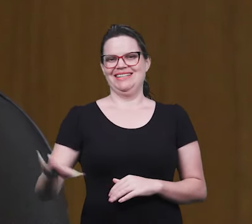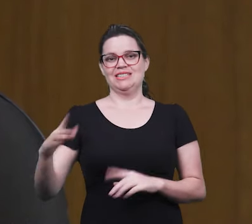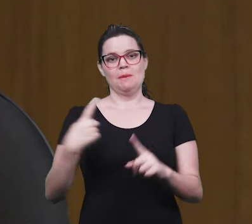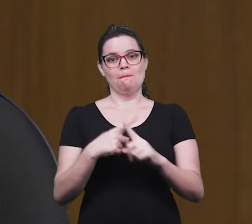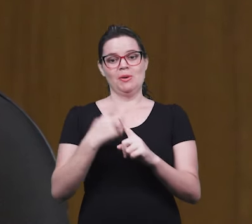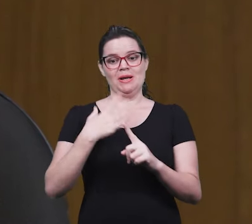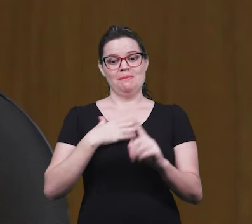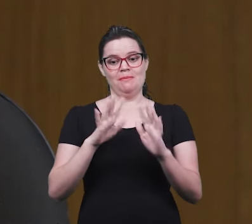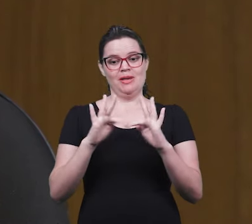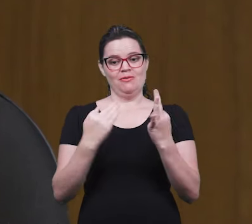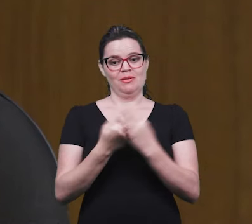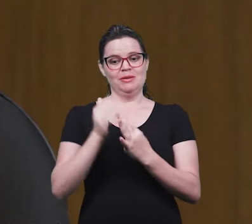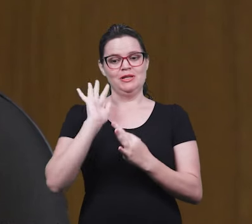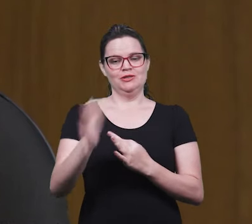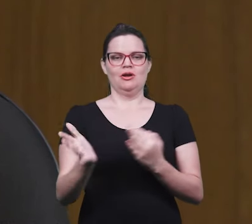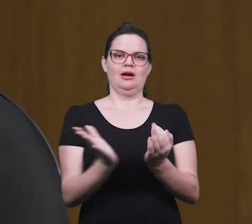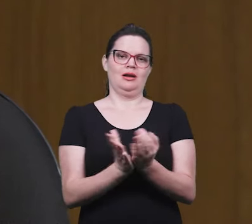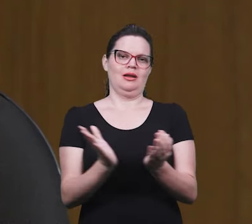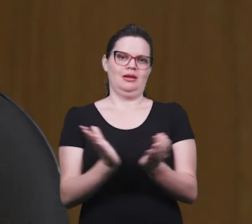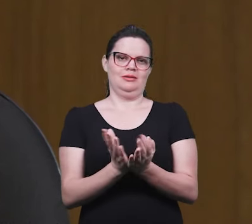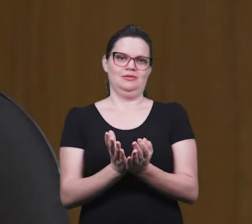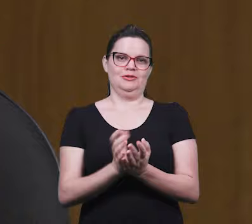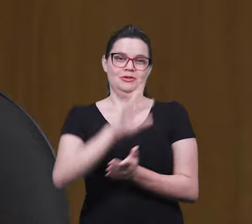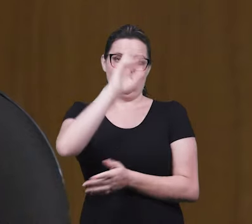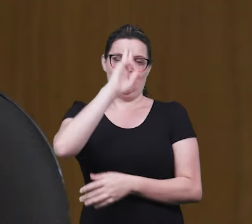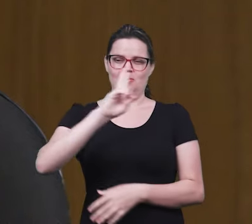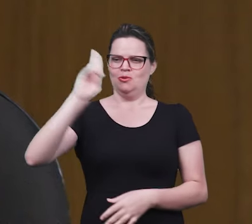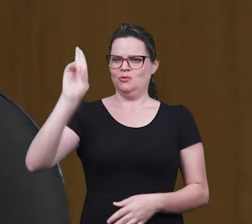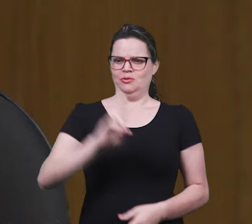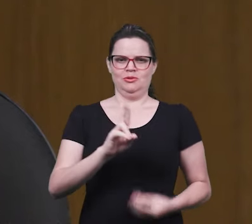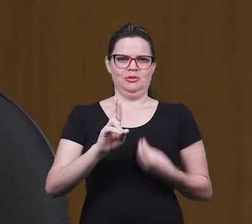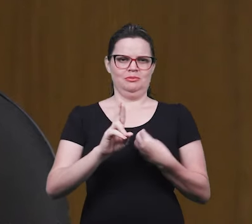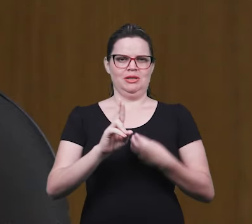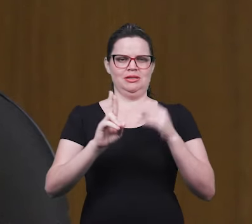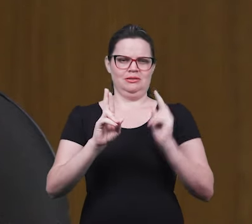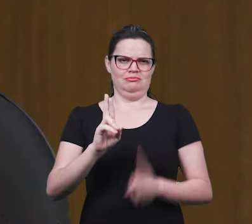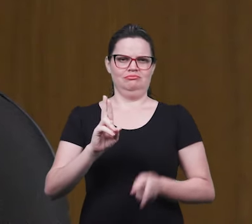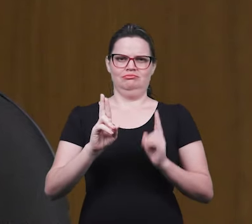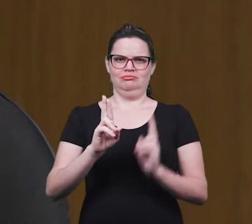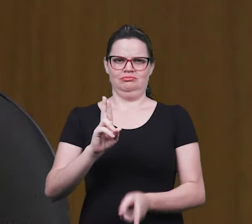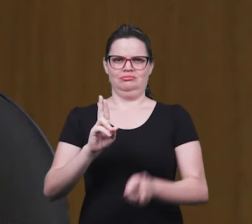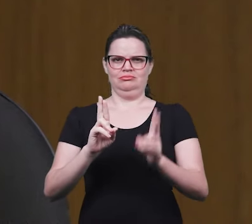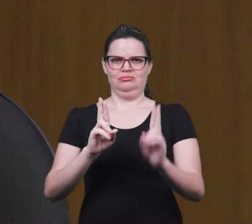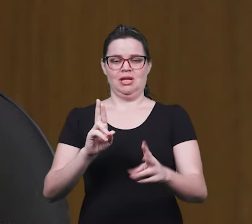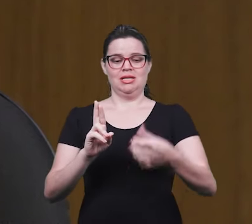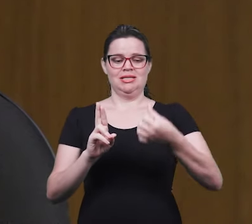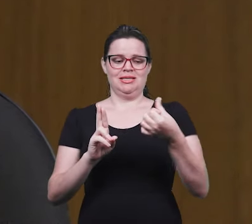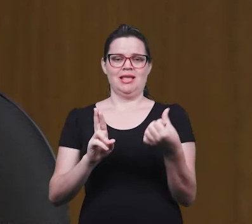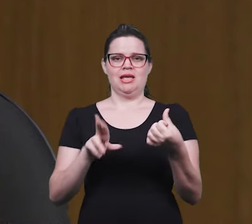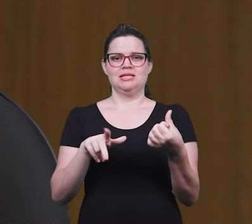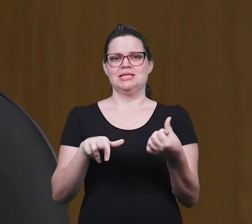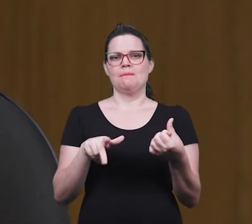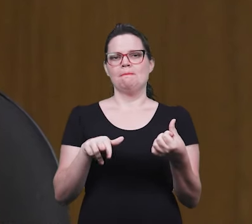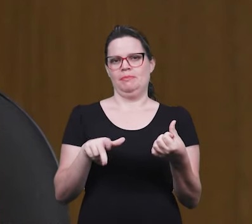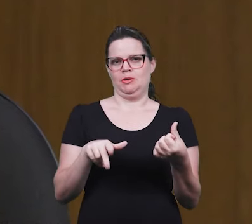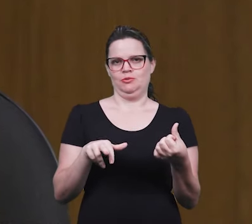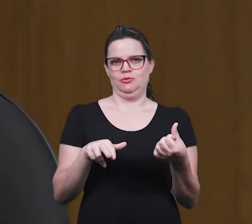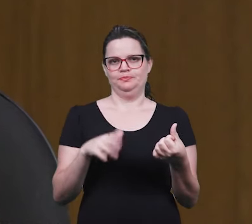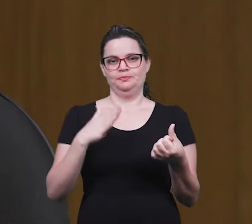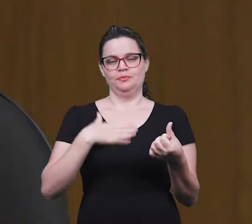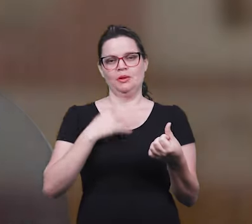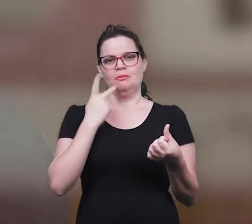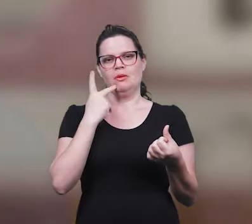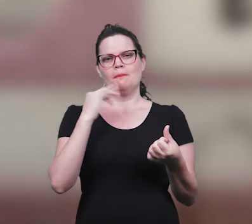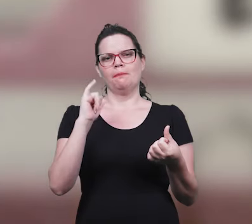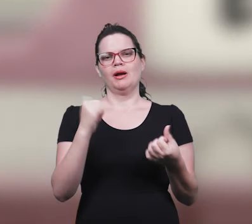lar evangélico. O Senhor já era presente na nossa casa. Éramos em 6 irmãos. E o meu pai, ele